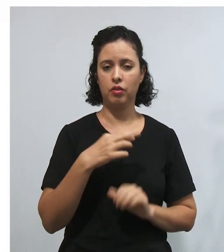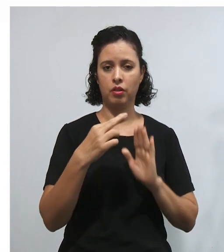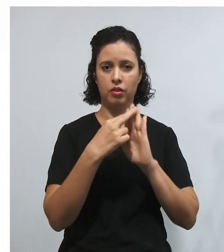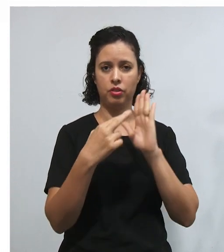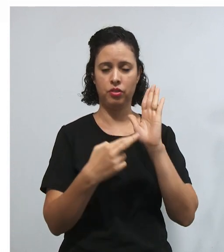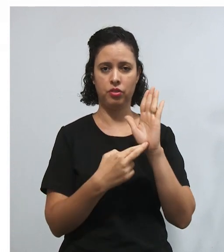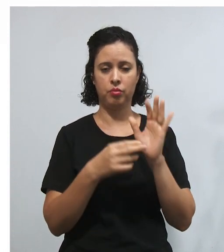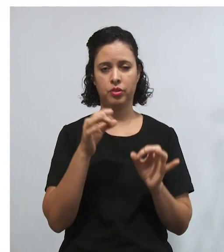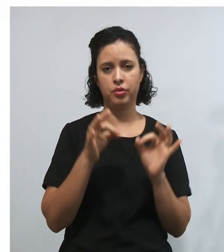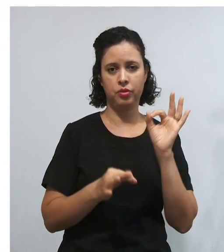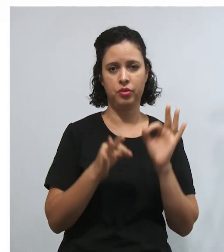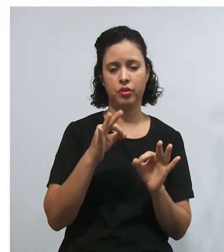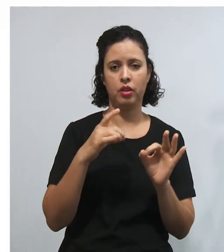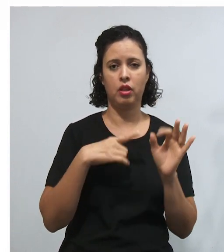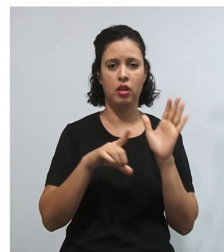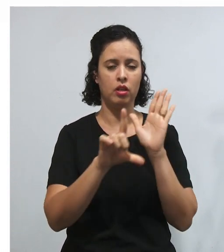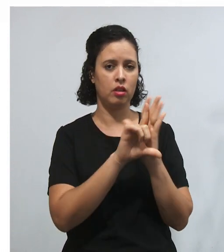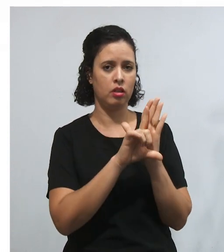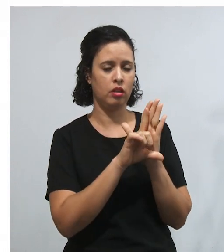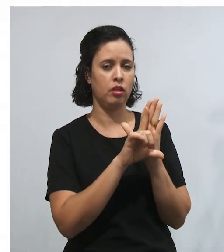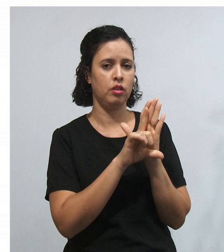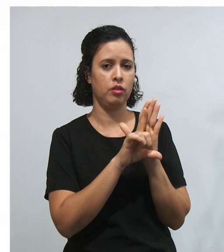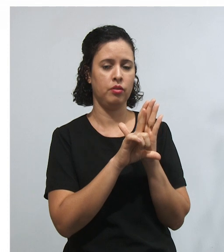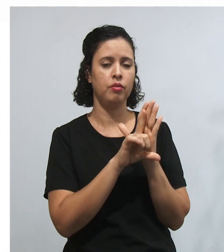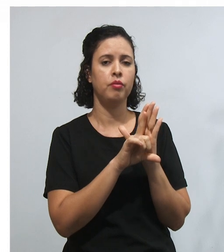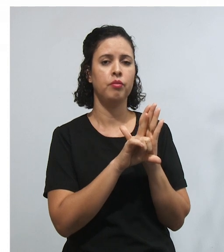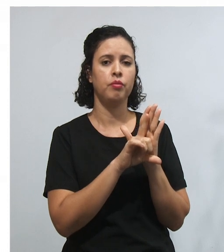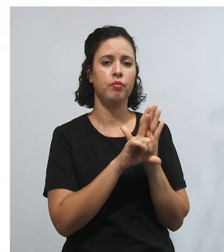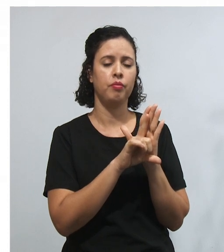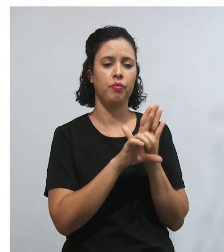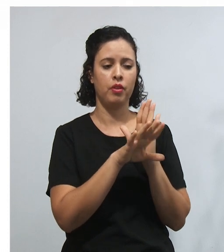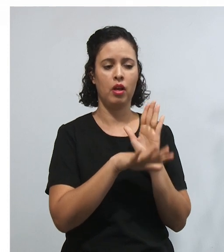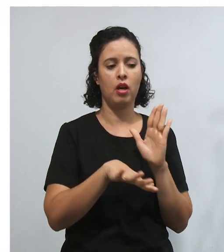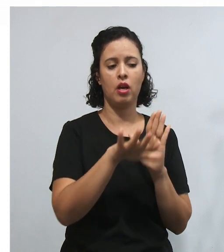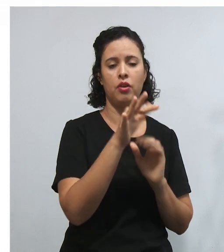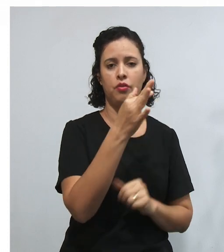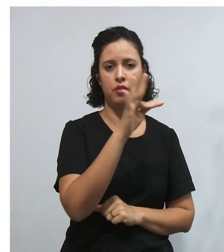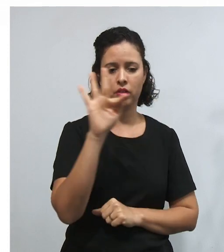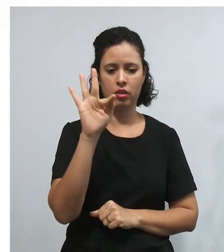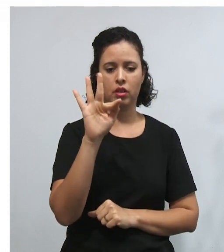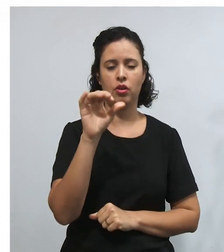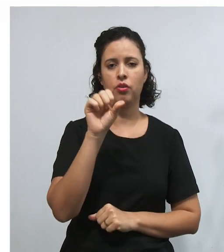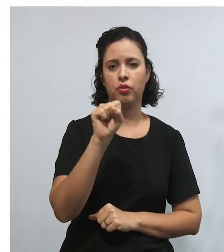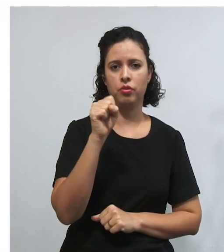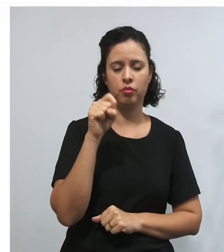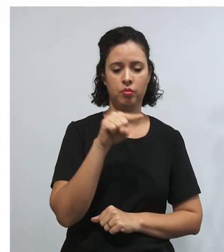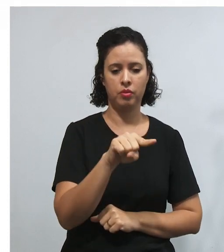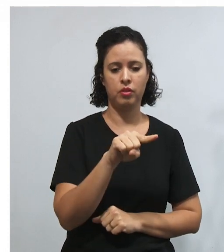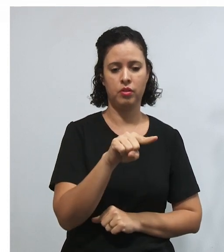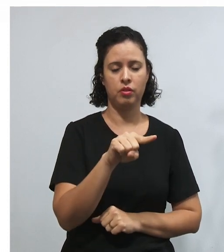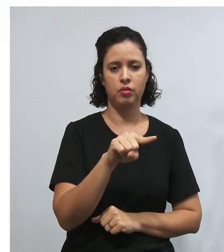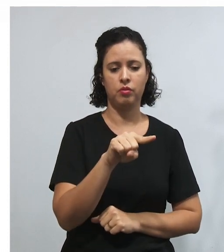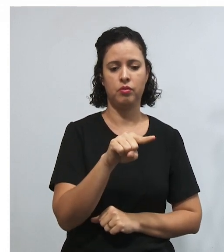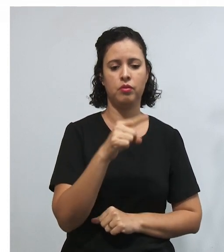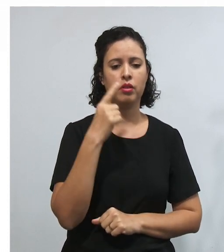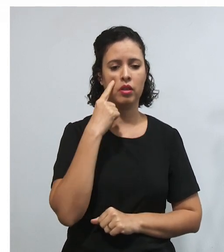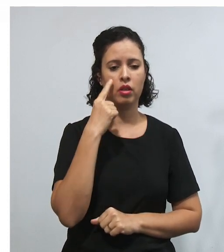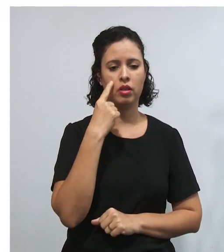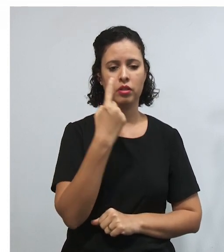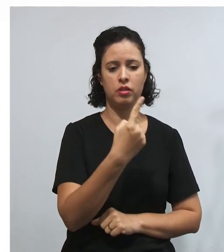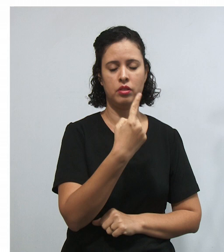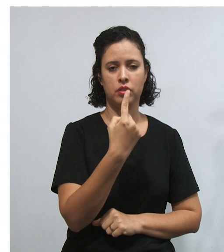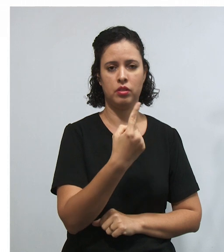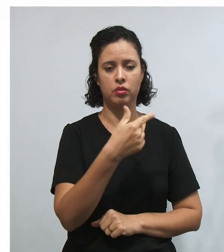jurídico dos servidores públicos, nós temos uma lei própria. Aqui no âmbito federal, a Lei 8.112, e a gente fala que eles